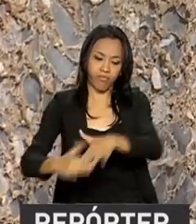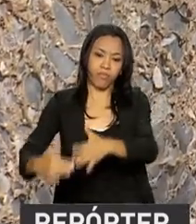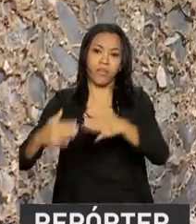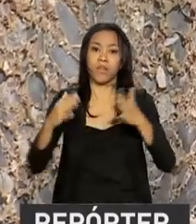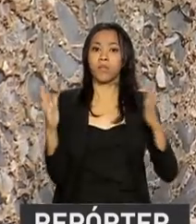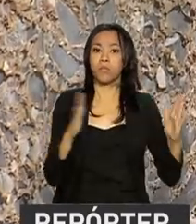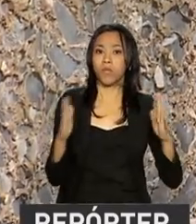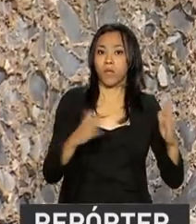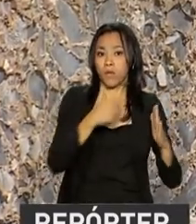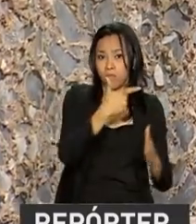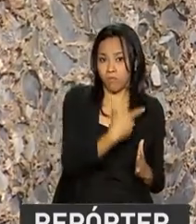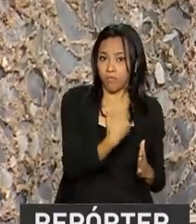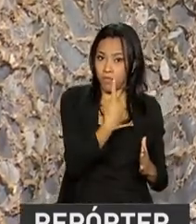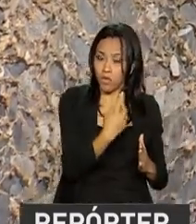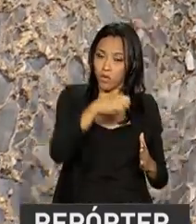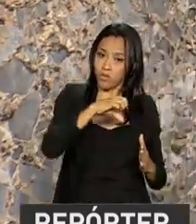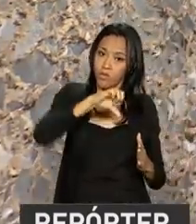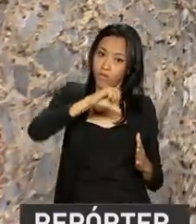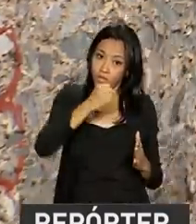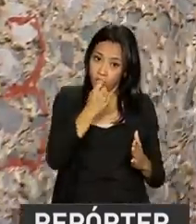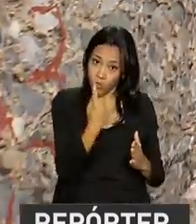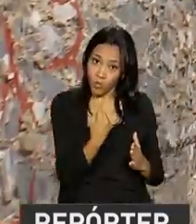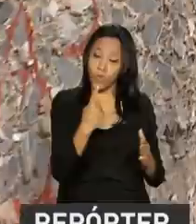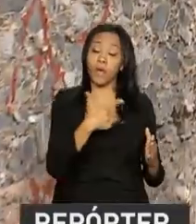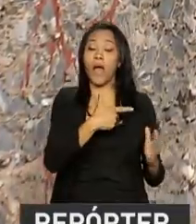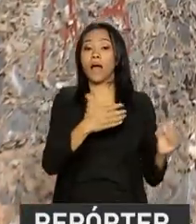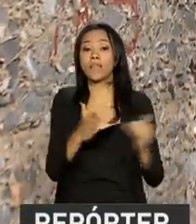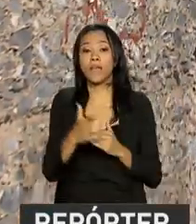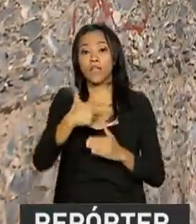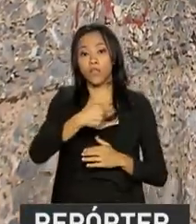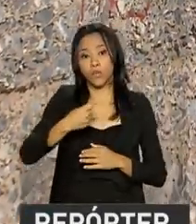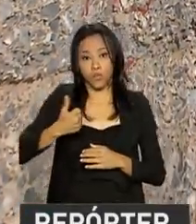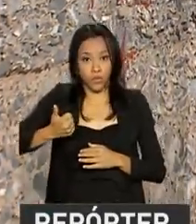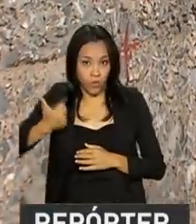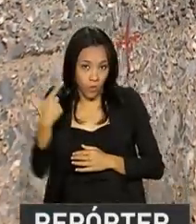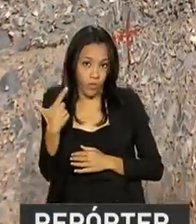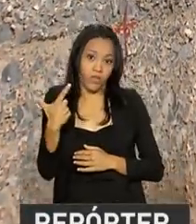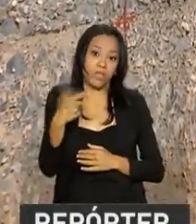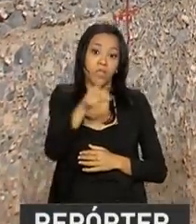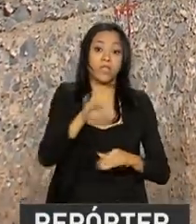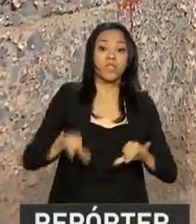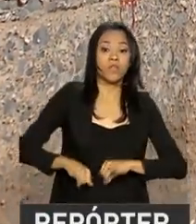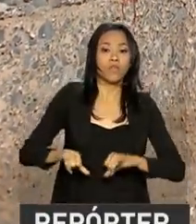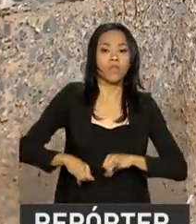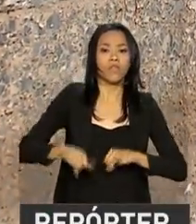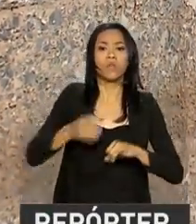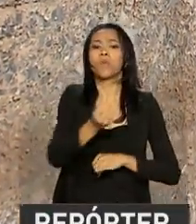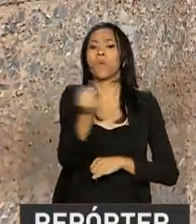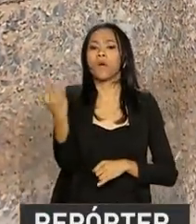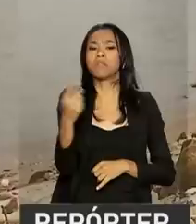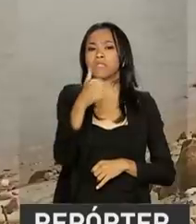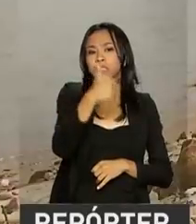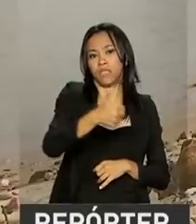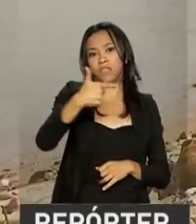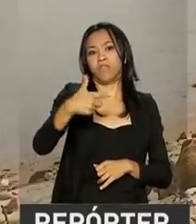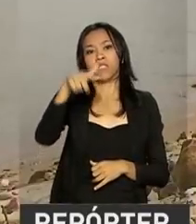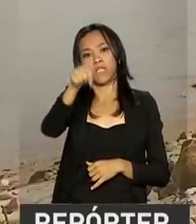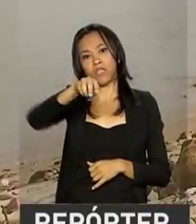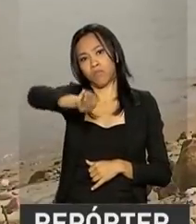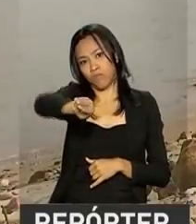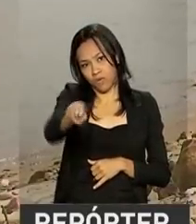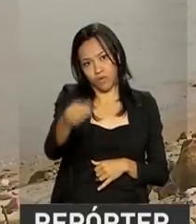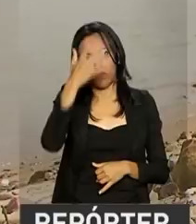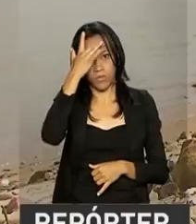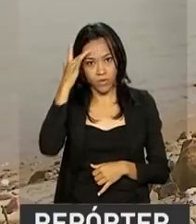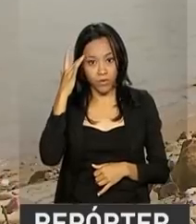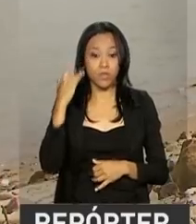entre 1991 e 2012, afetando 127 milhões de brasileiros. No